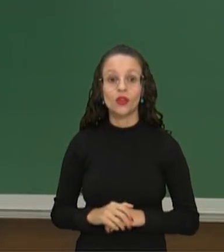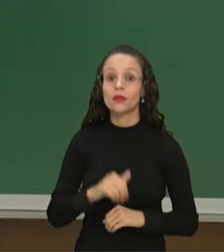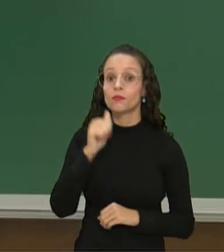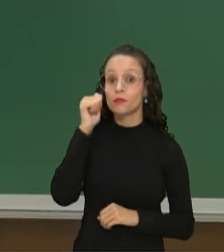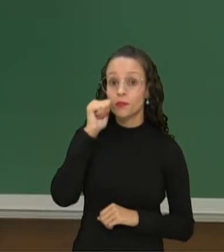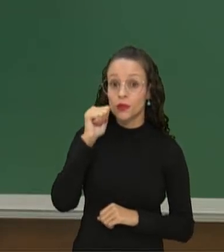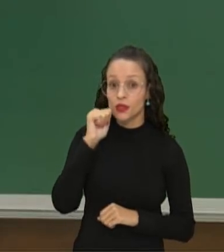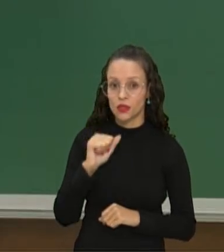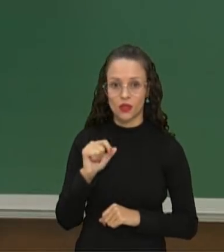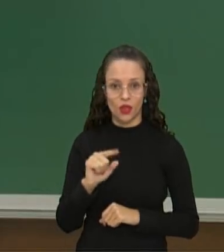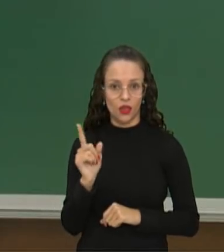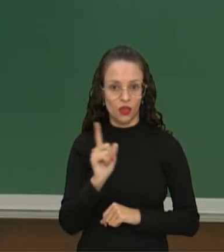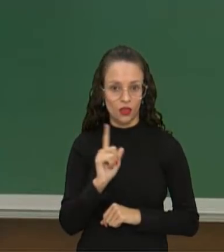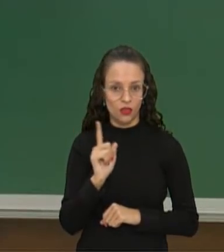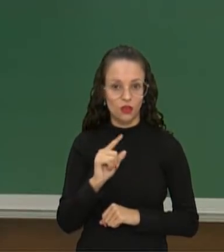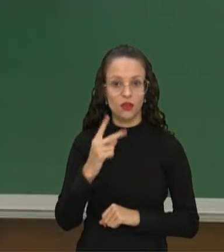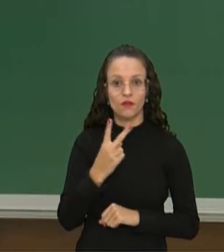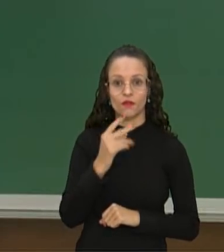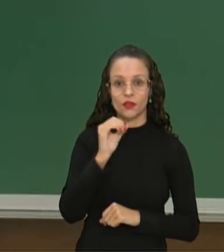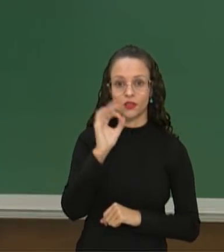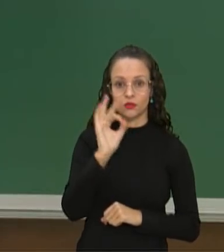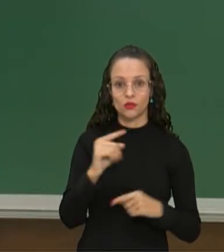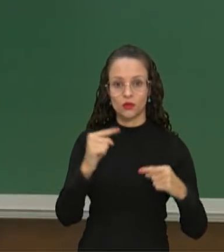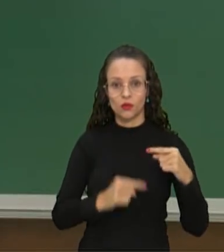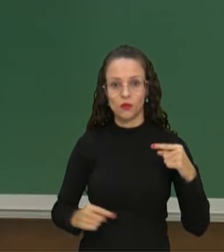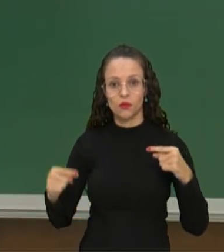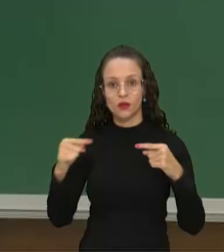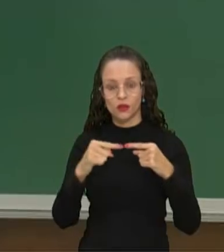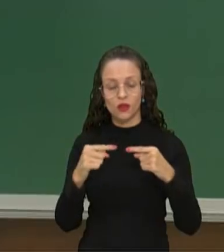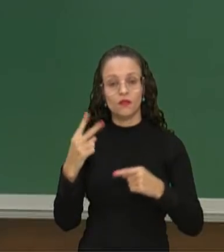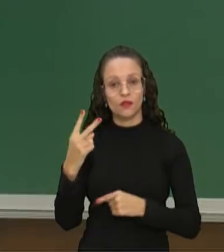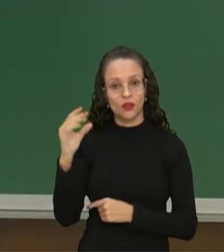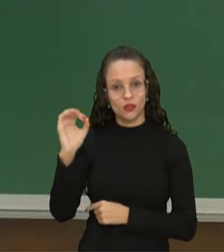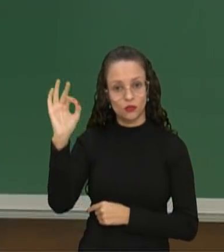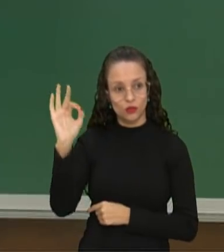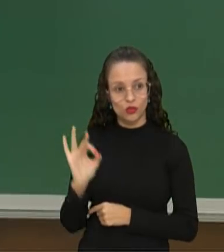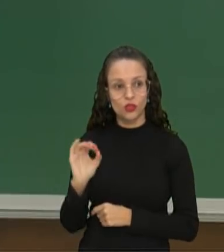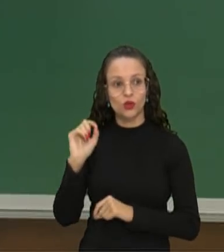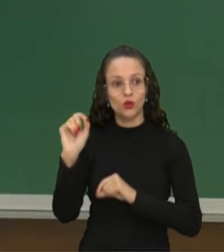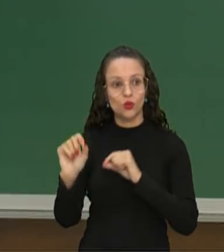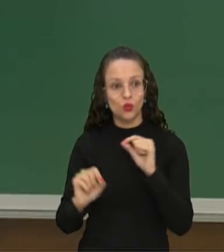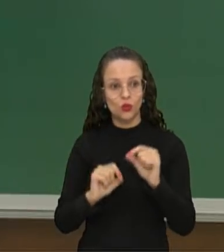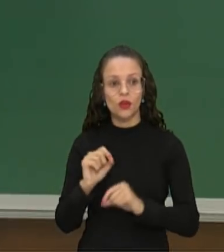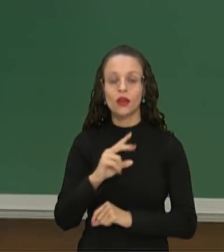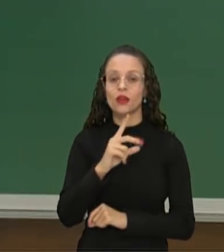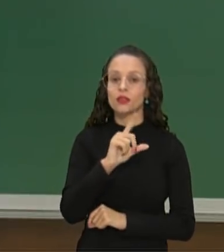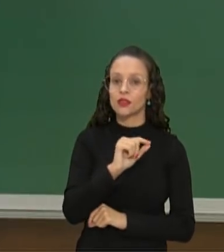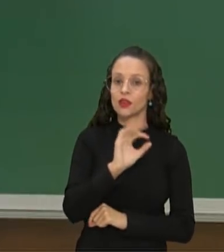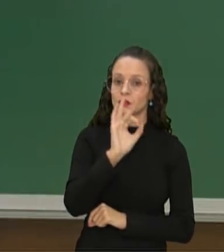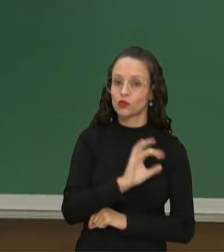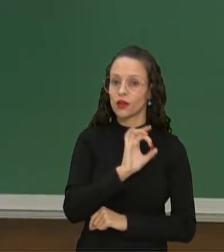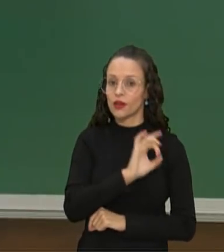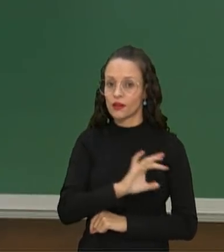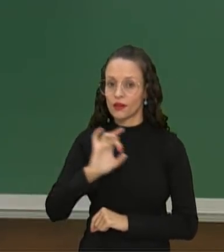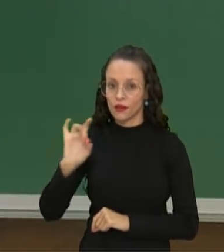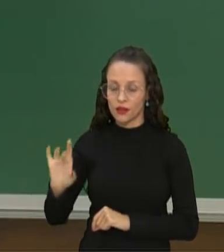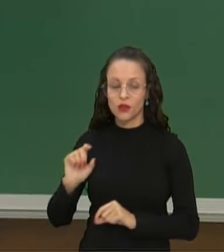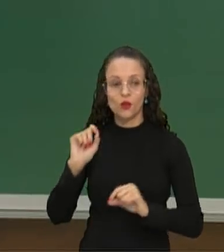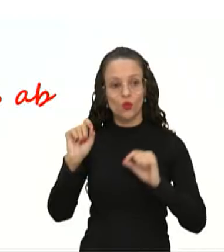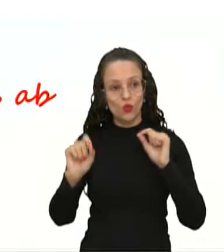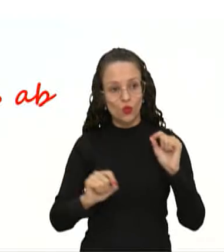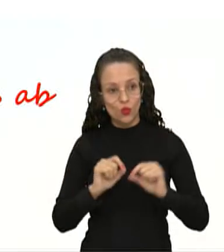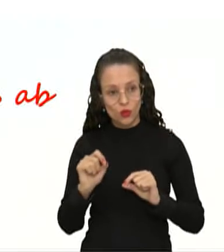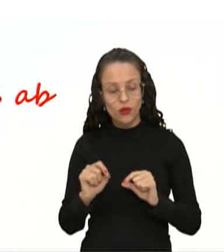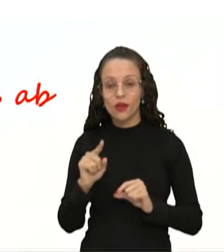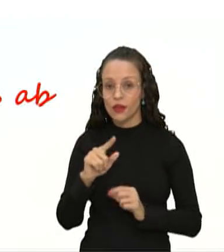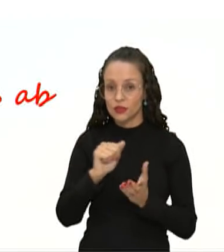fêmeas, aí não, ó, eu tenho 20% de recombinantes. Se eu tenho 20% de recombinantes, eu vou ter 10% de cada um. Que no nosso caso, para